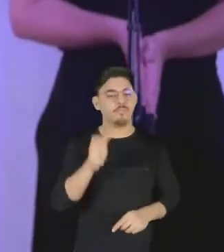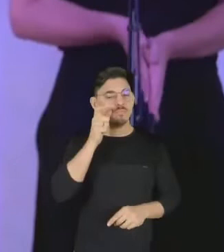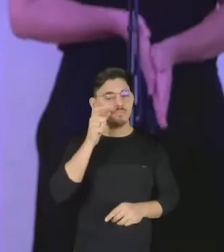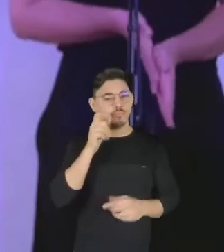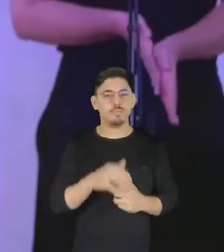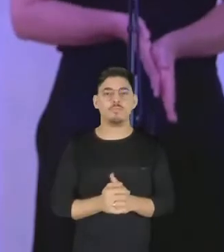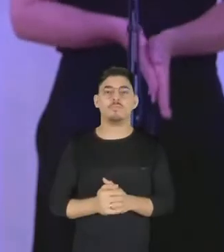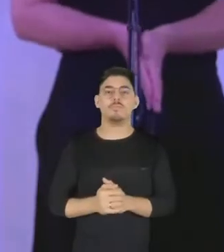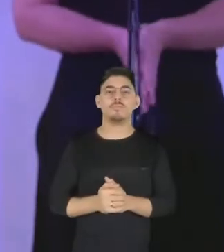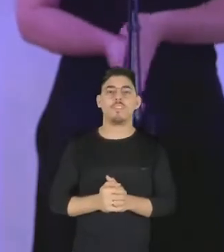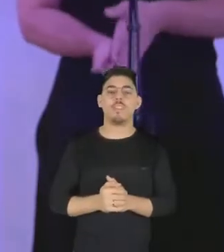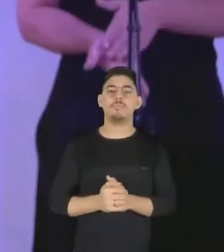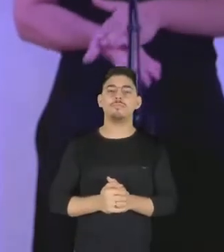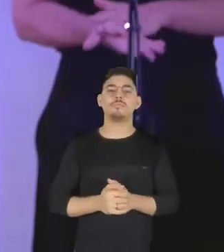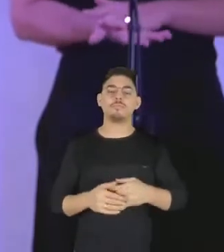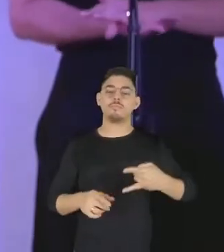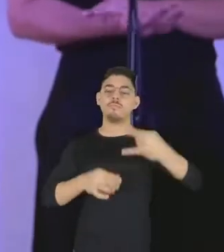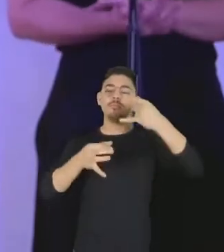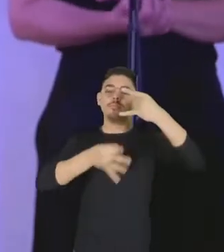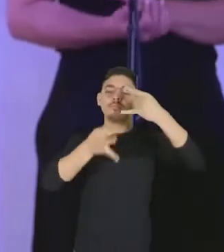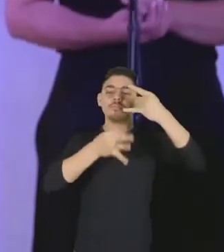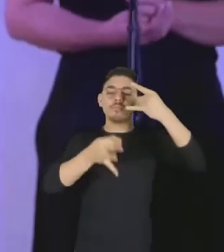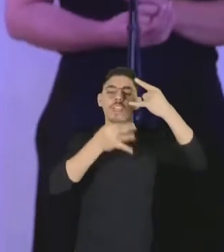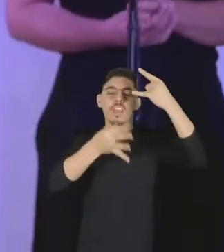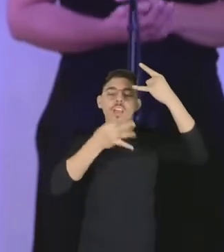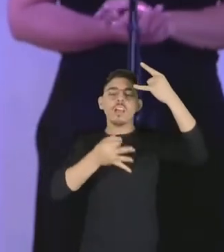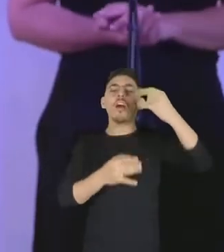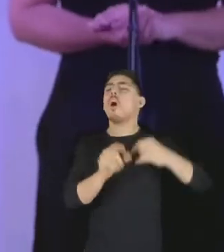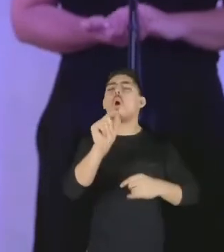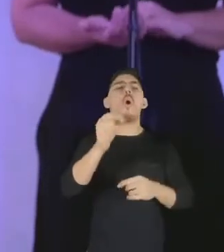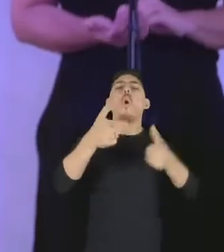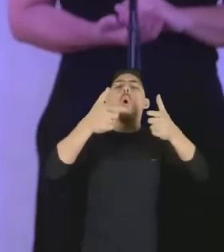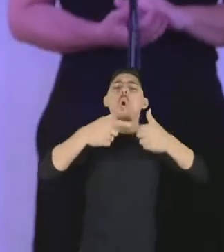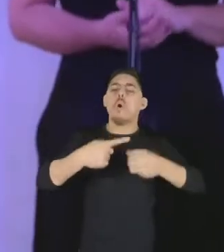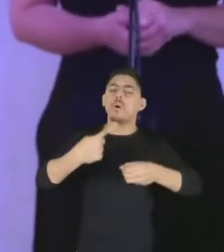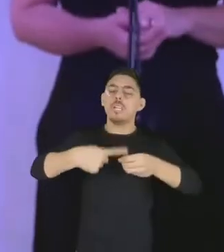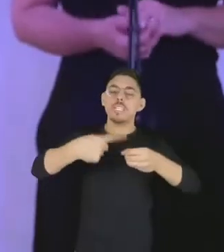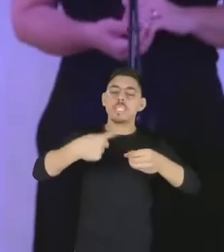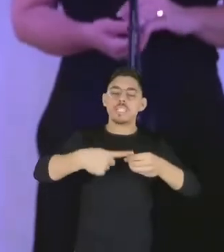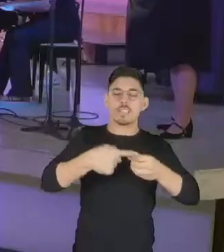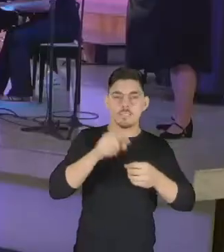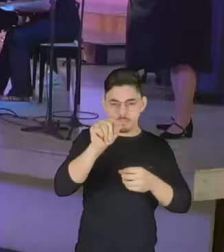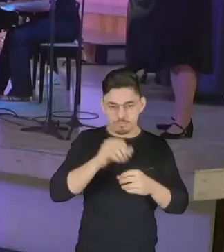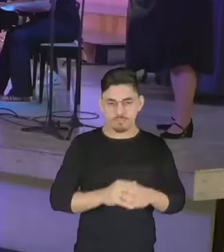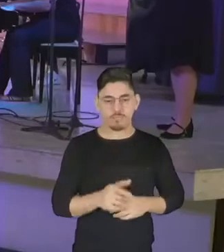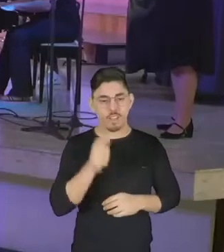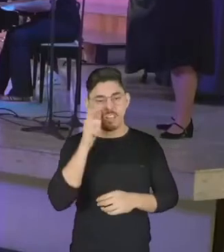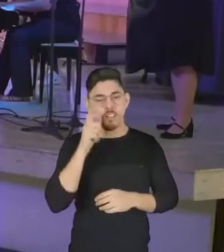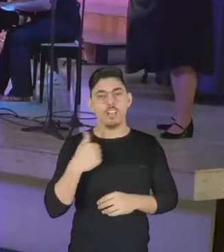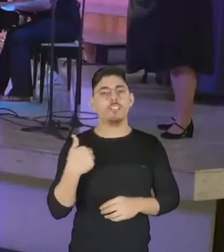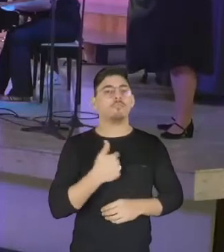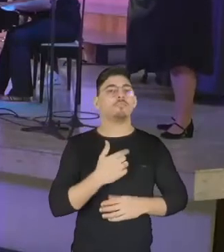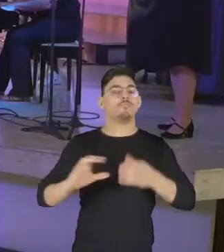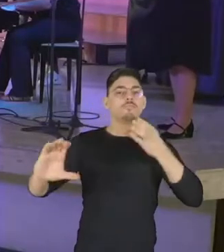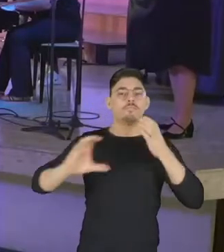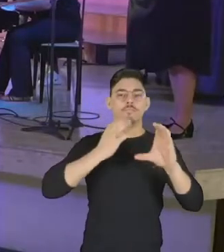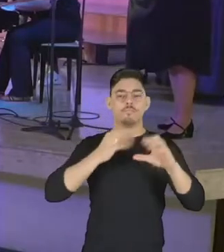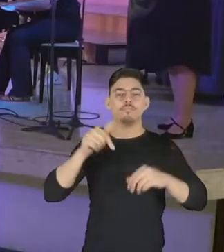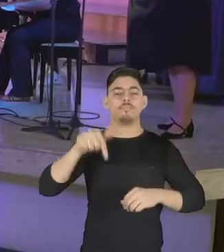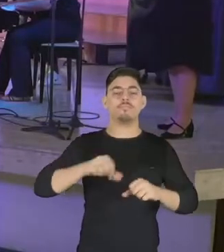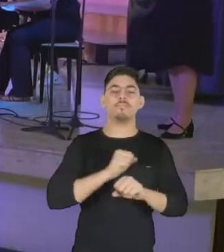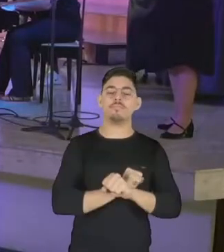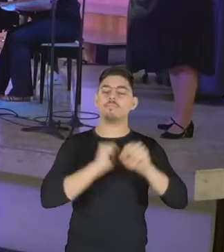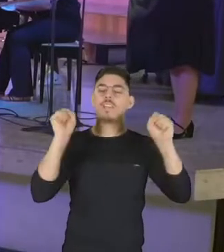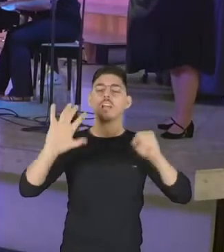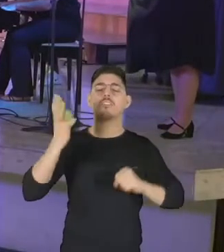Deixa aí nos comentários a cidade da onde você está nos assistindo. Nós vamos cantar nesta manhã